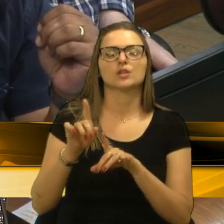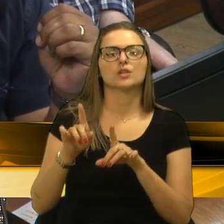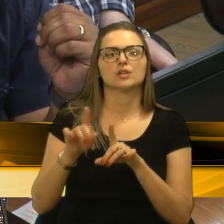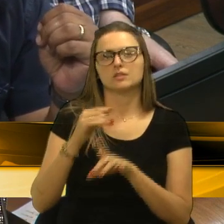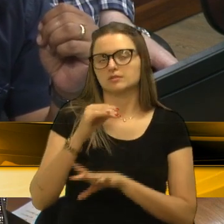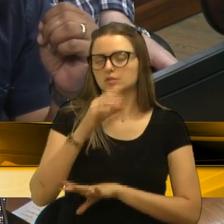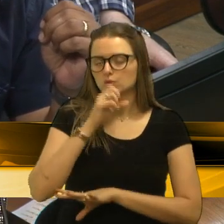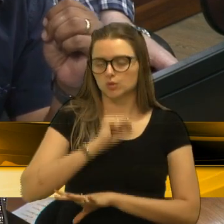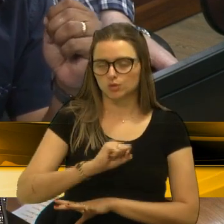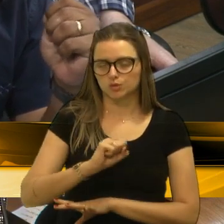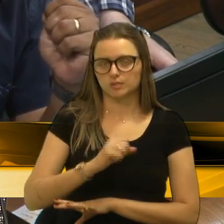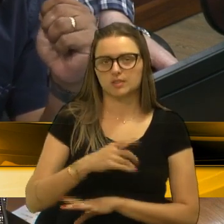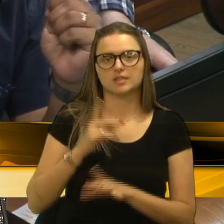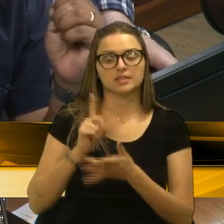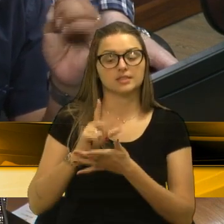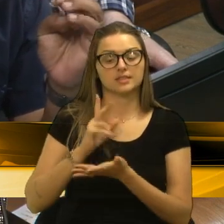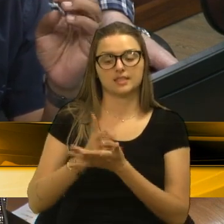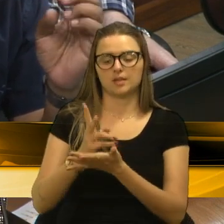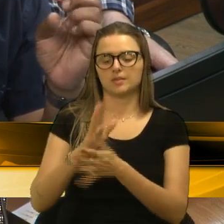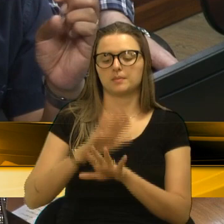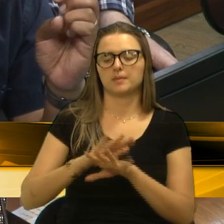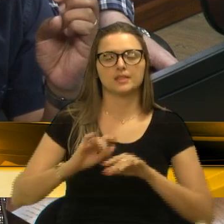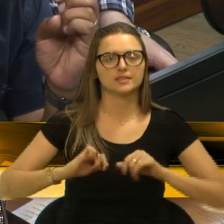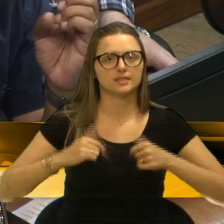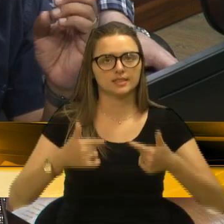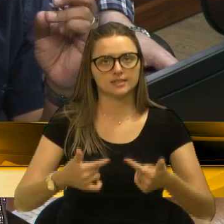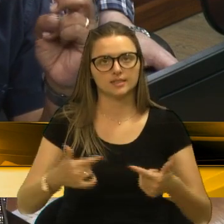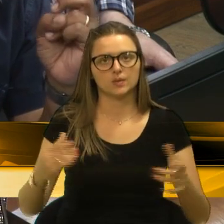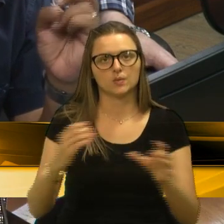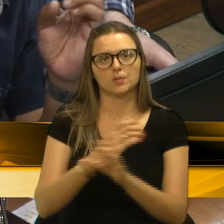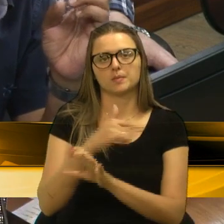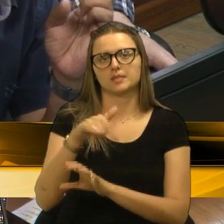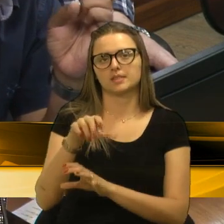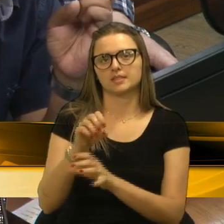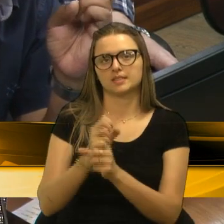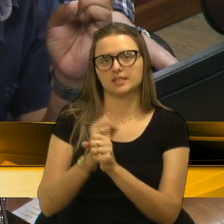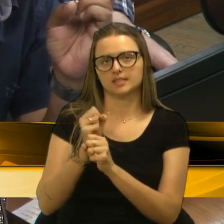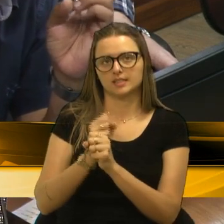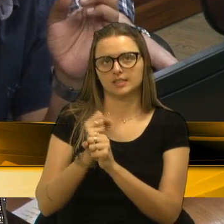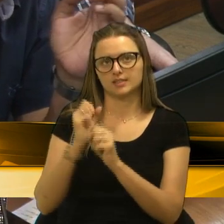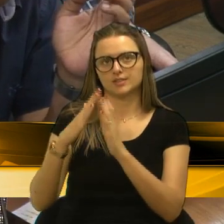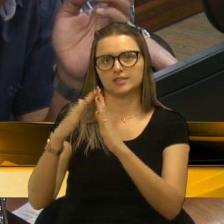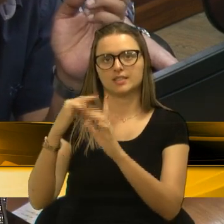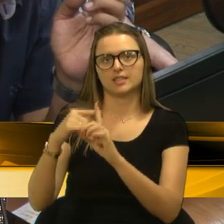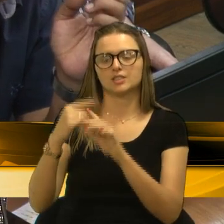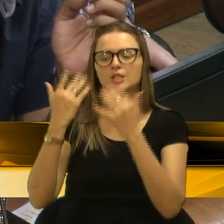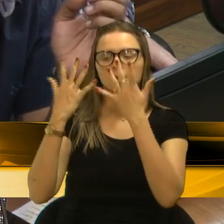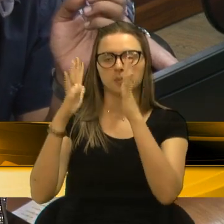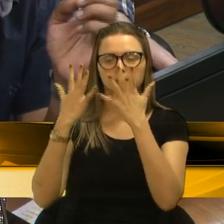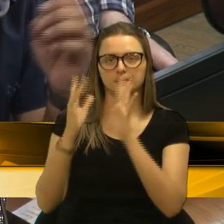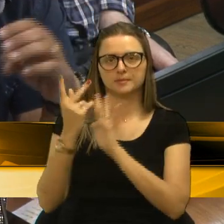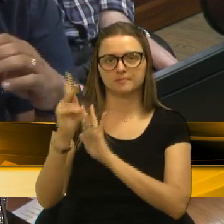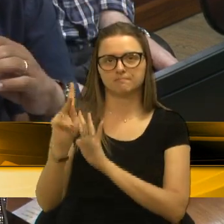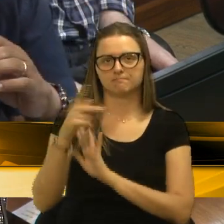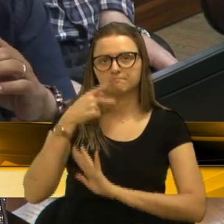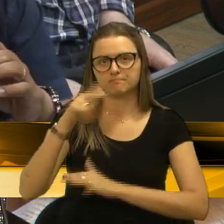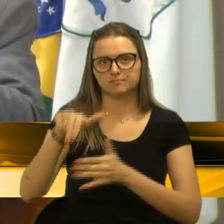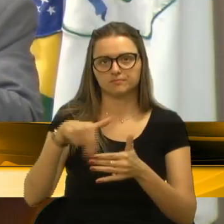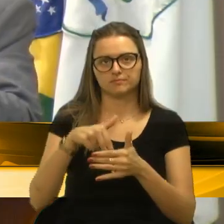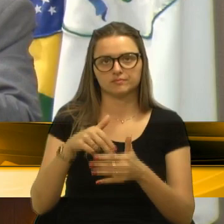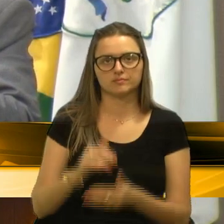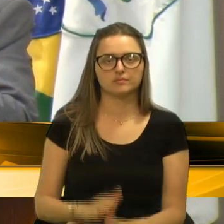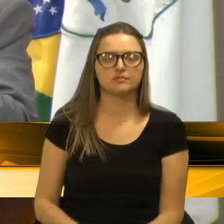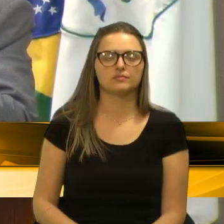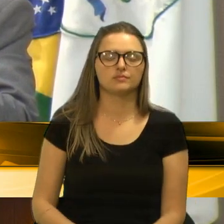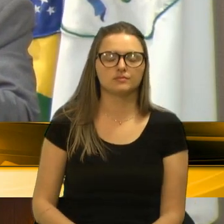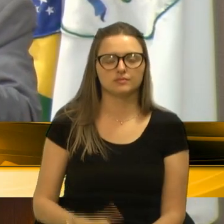desejar cada vez mais ações aos 70 anos da Paróquia Imaculada Conceição. Parabéns pelo seu pronunciamento da tribuna. Muito